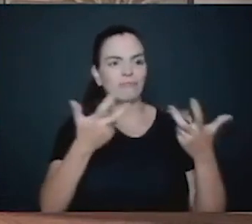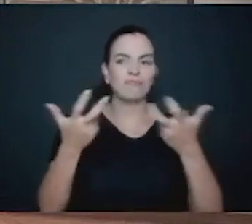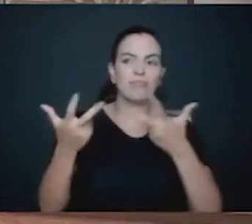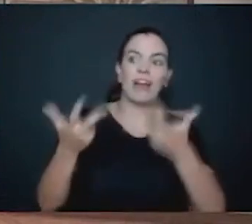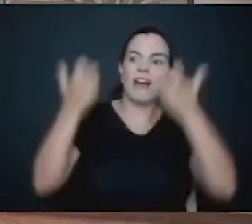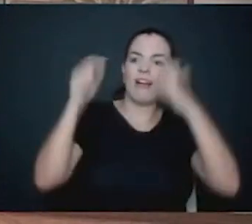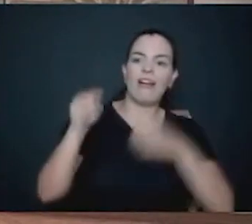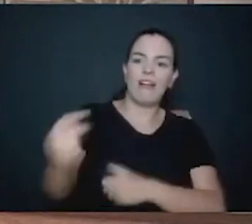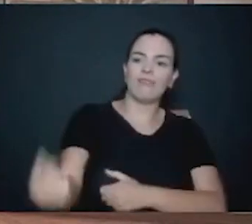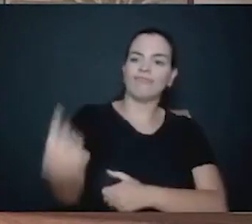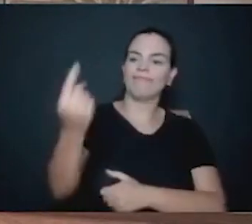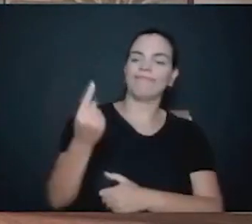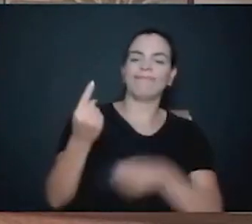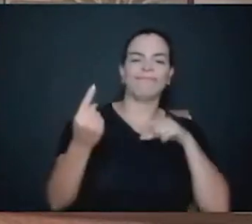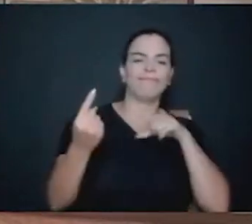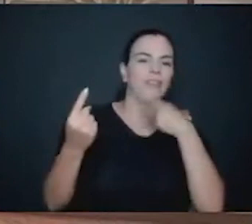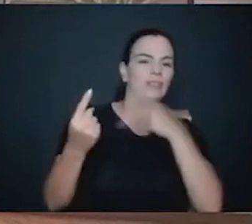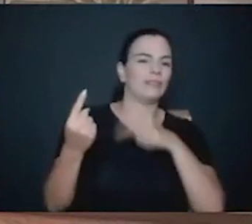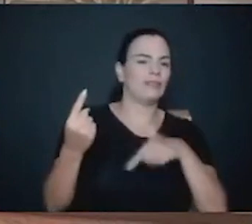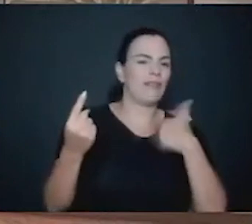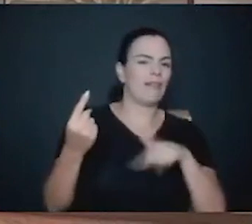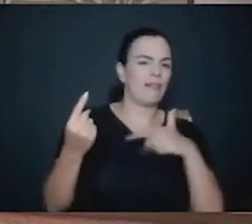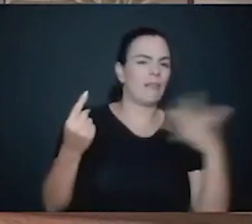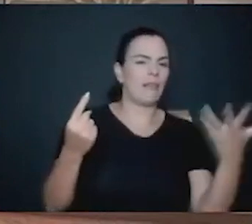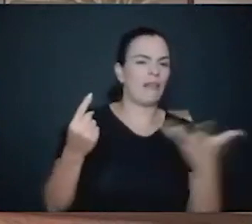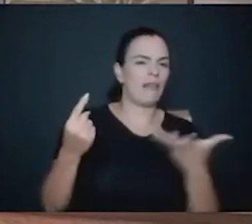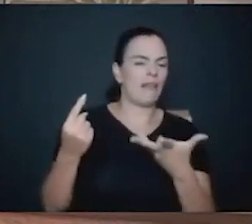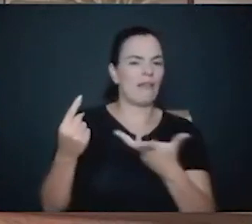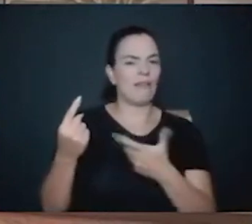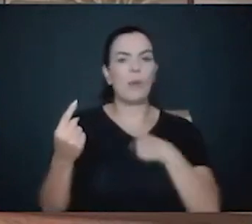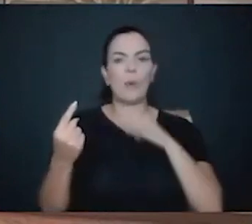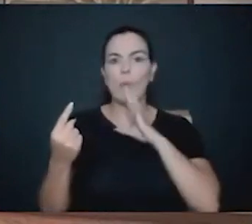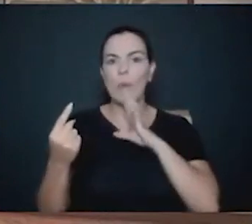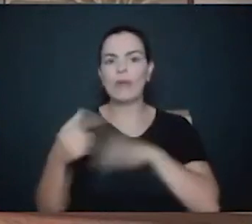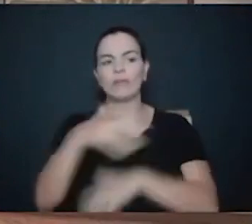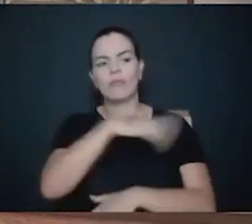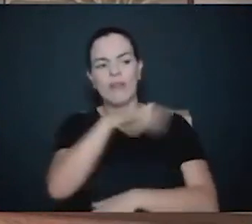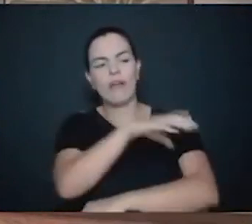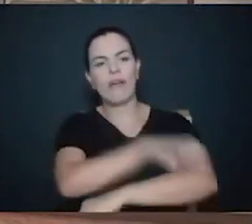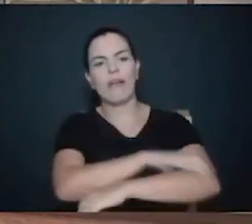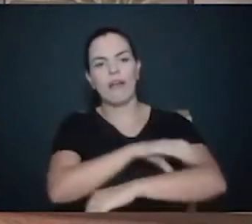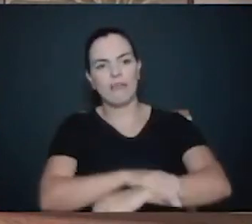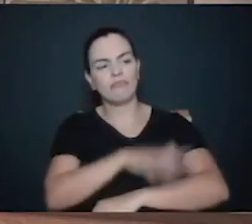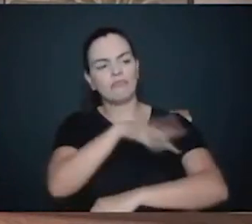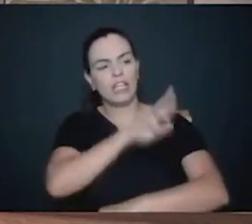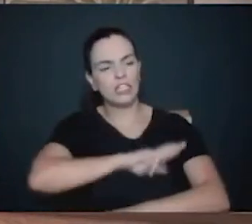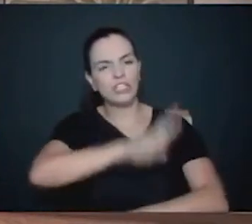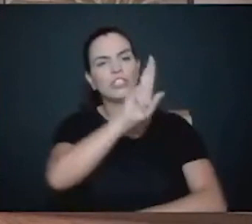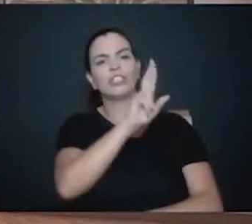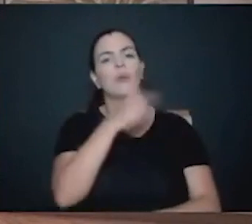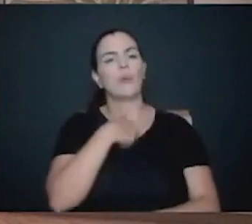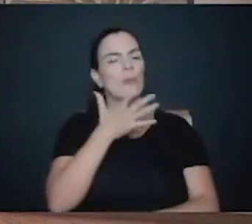além desse trabalho secular, eu conheço o teu trabalho dentro da nossa comunidade religiosa, menino de Deus, casado,